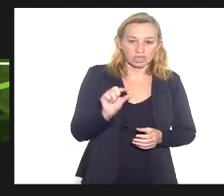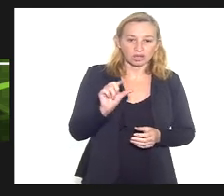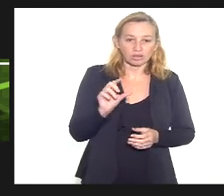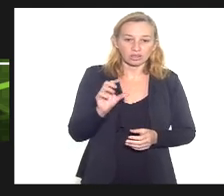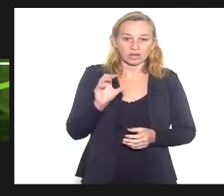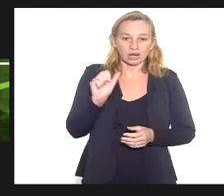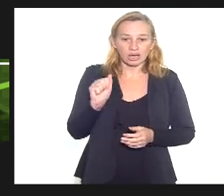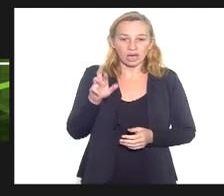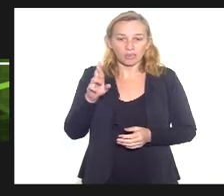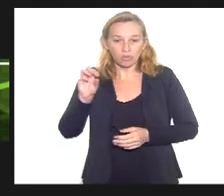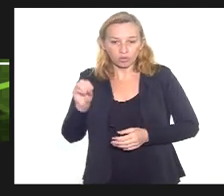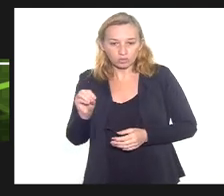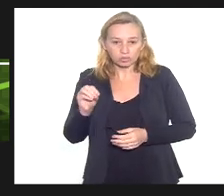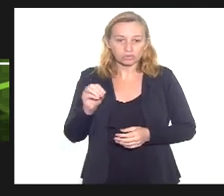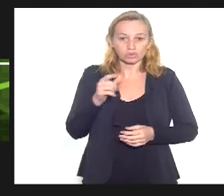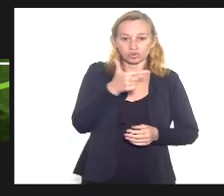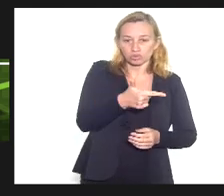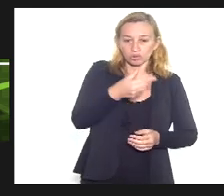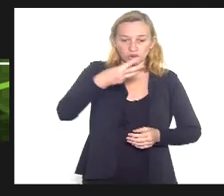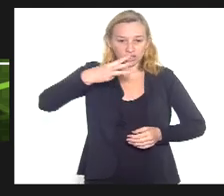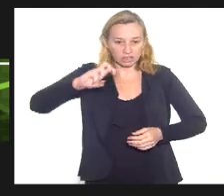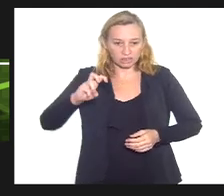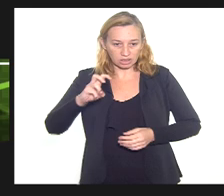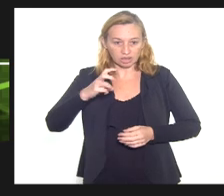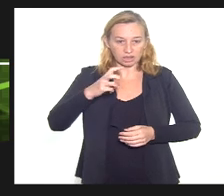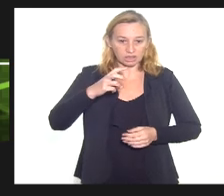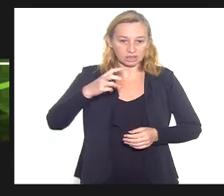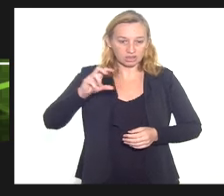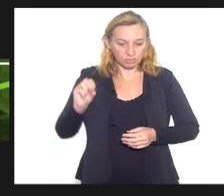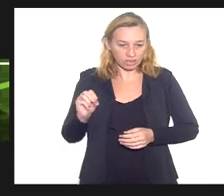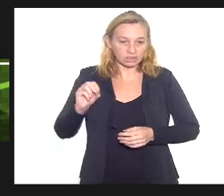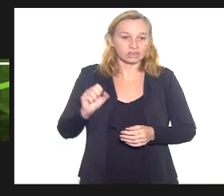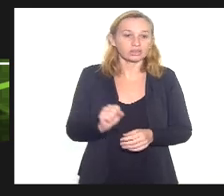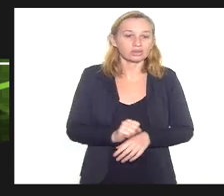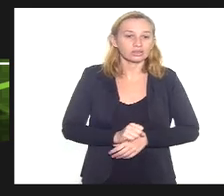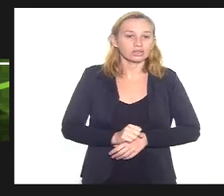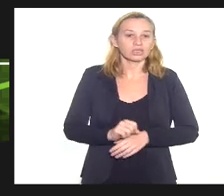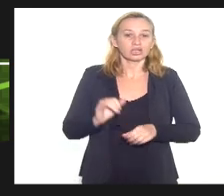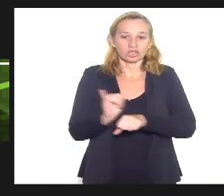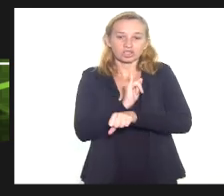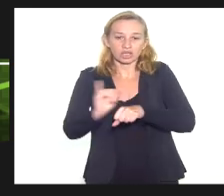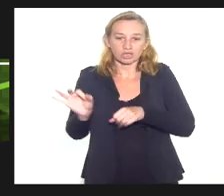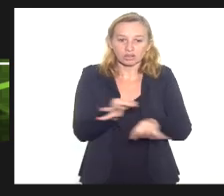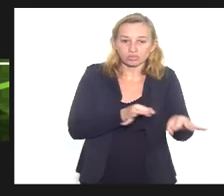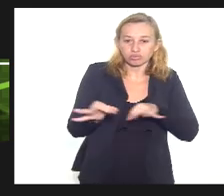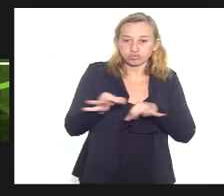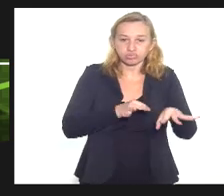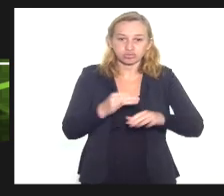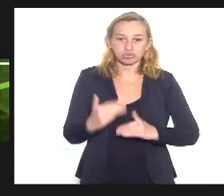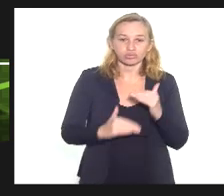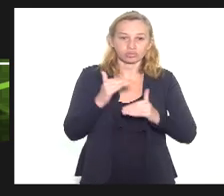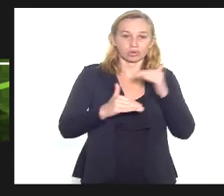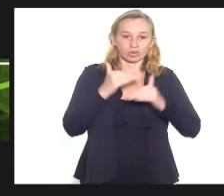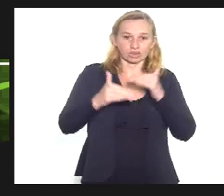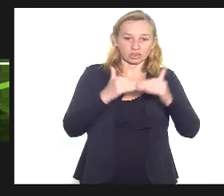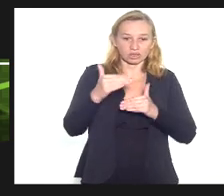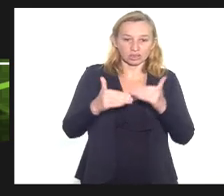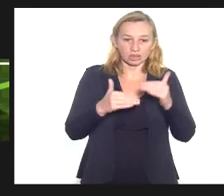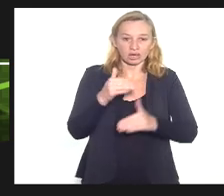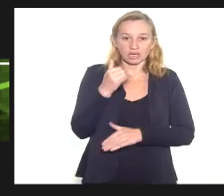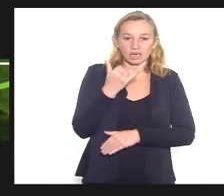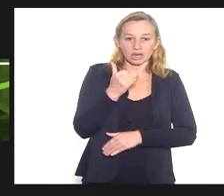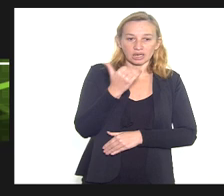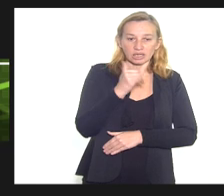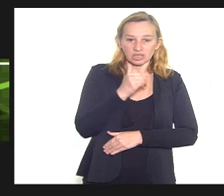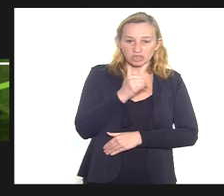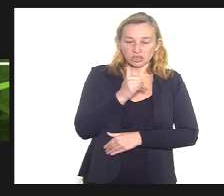ano de 2050. Temos intenção de nos posicionar de forma estratégica na vanguarda do processo de transição energética global